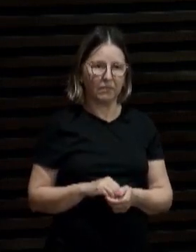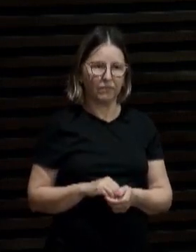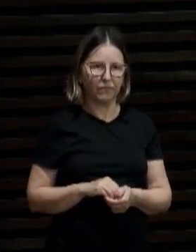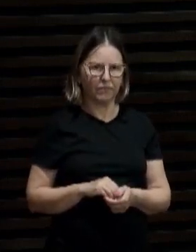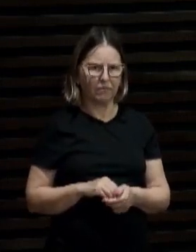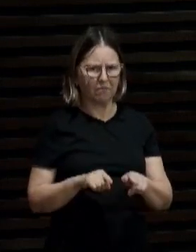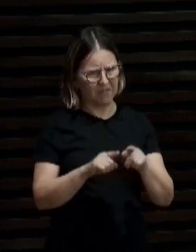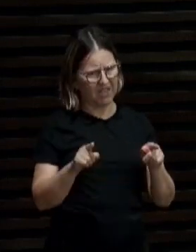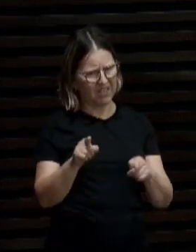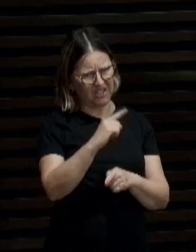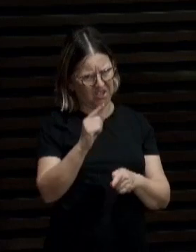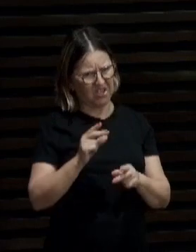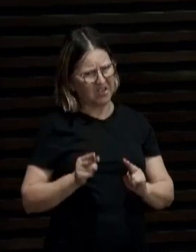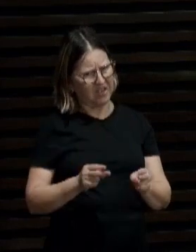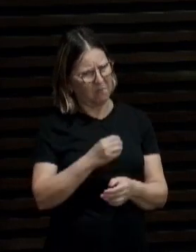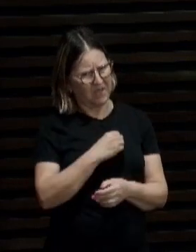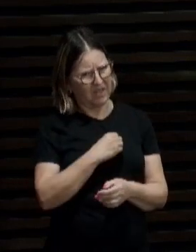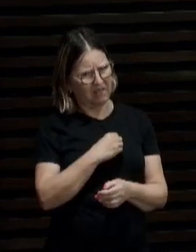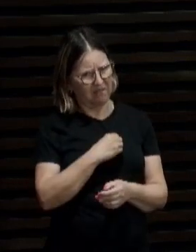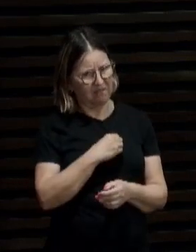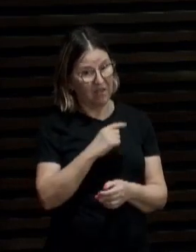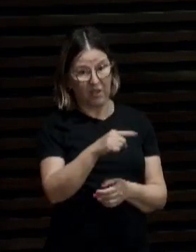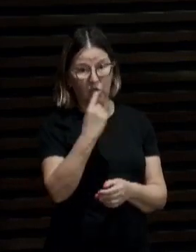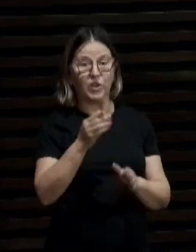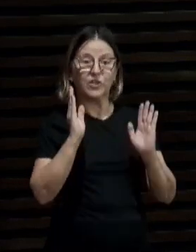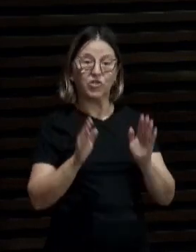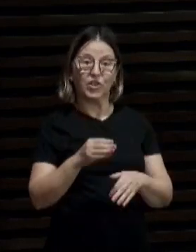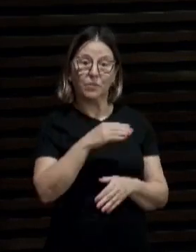Permaneceremos no pecado, nós que para o pecado morremos?